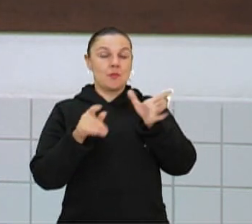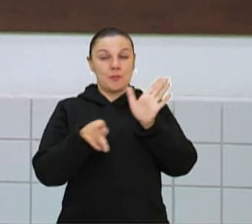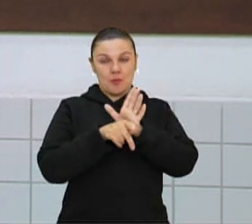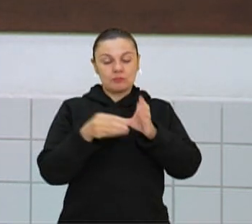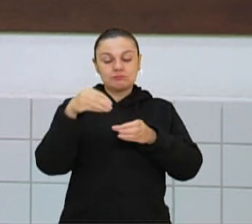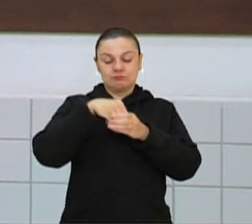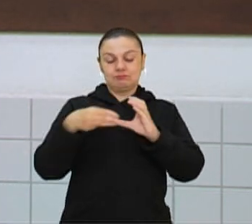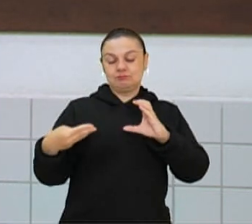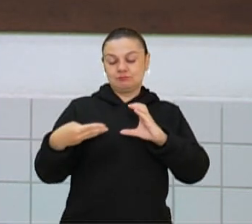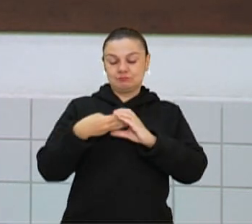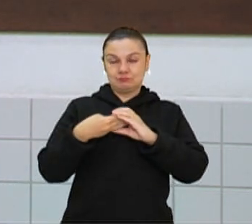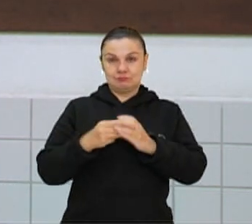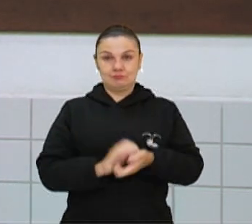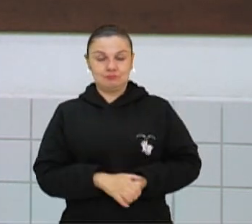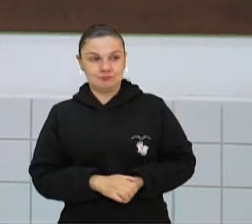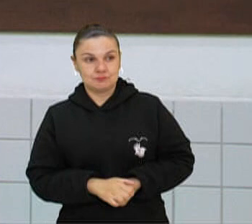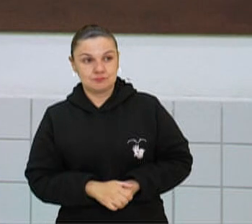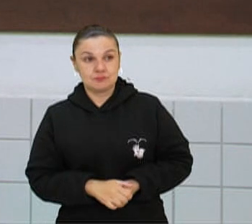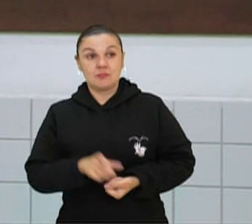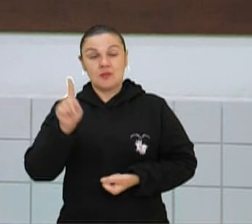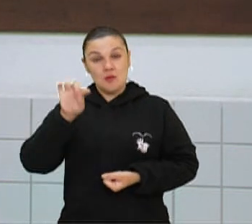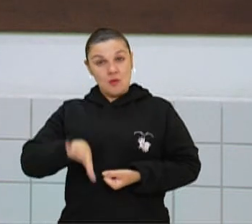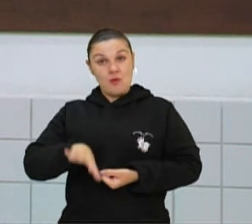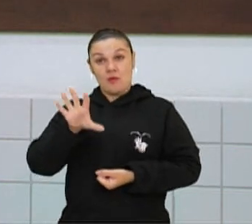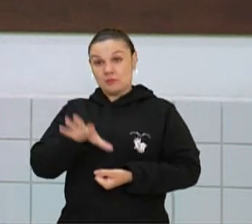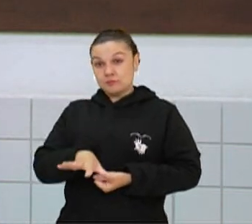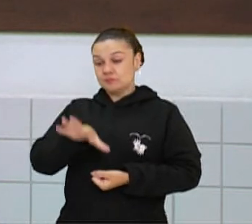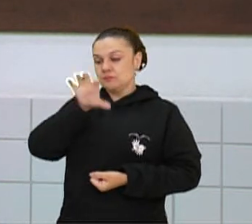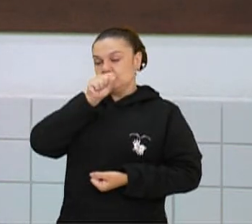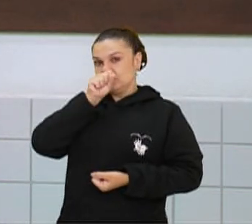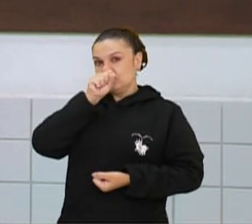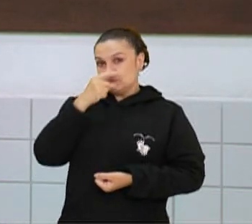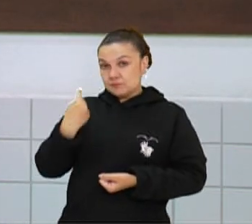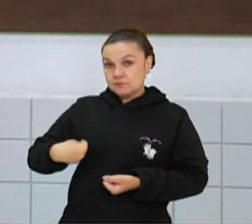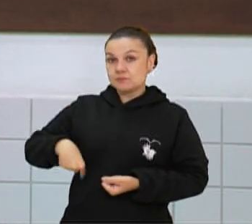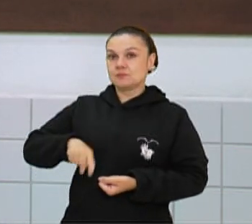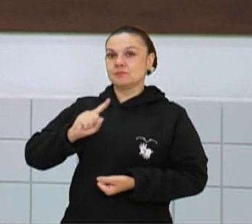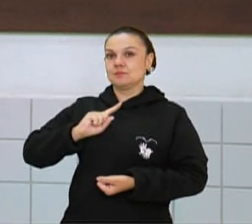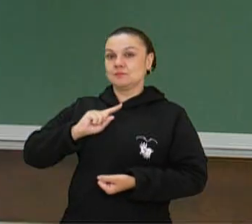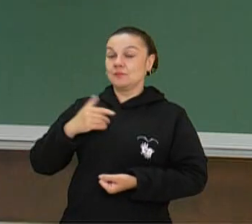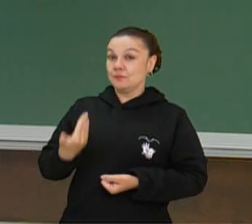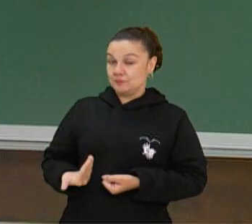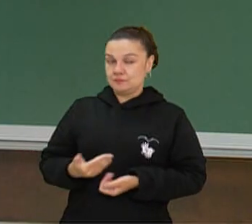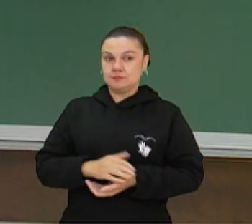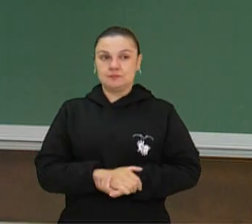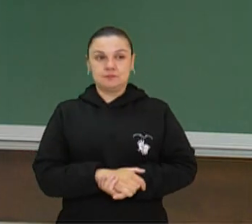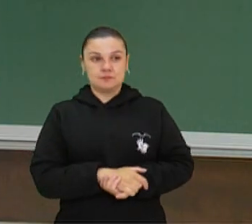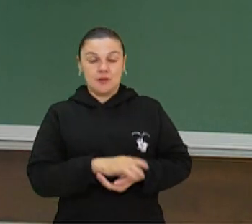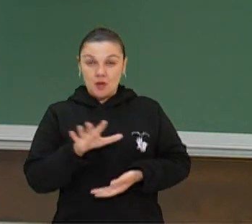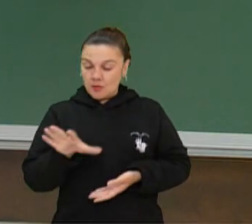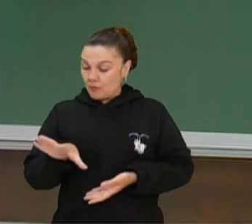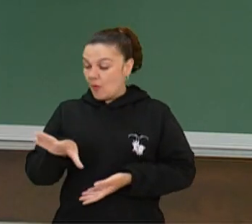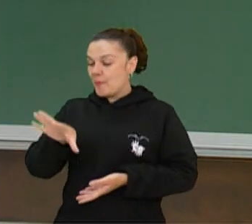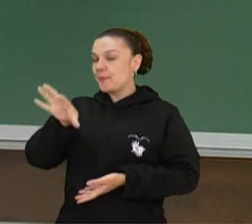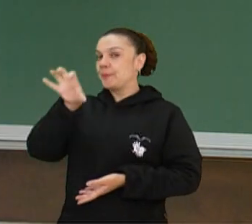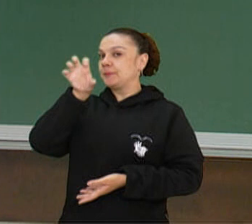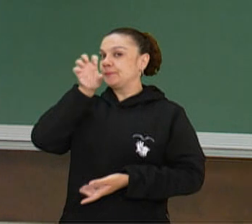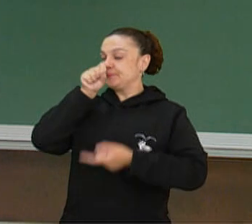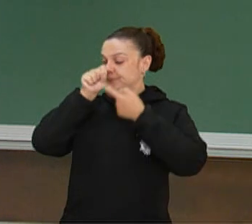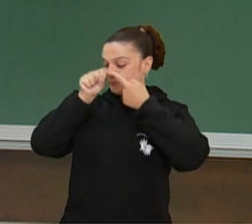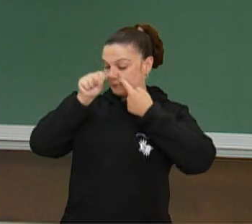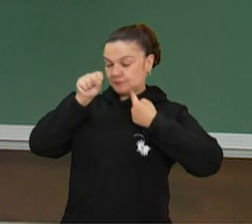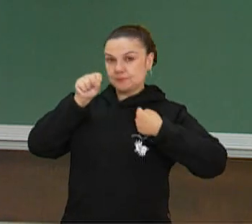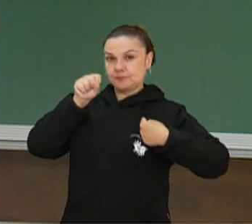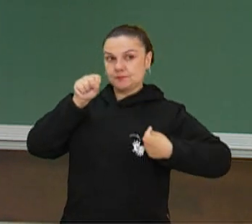respiração celular. E como que acontece a ventilação? Acompanhem lá. Então, eu vou ter a inspiração, que é a entrada desse